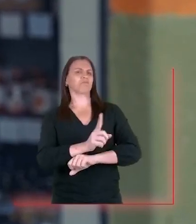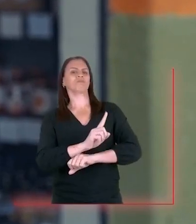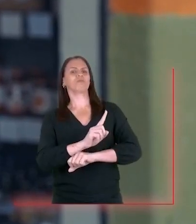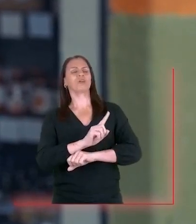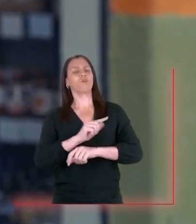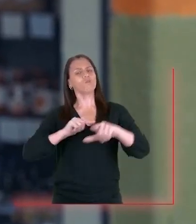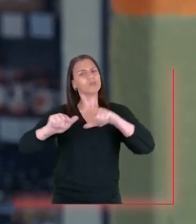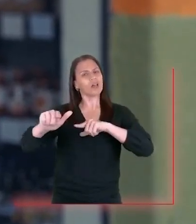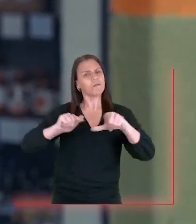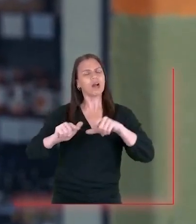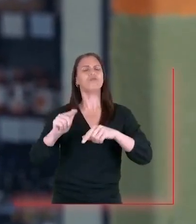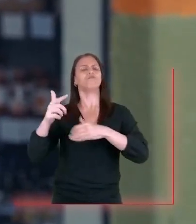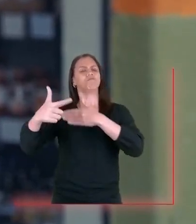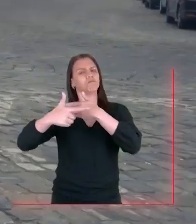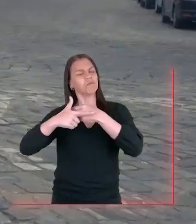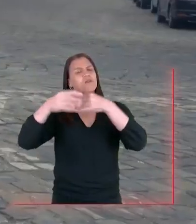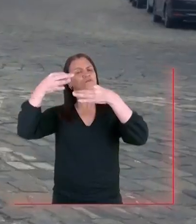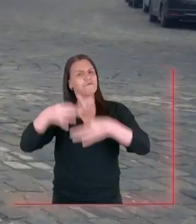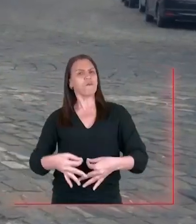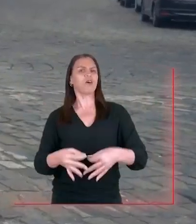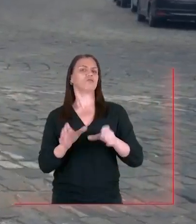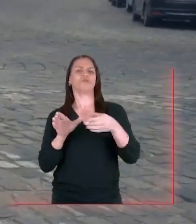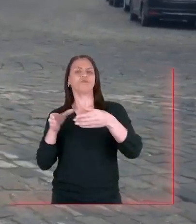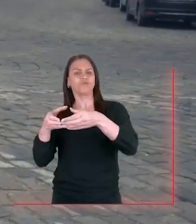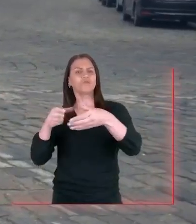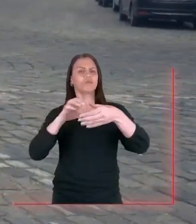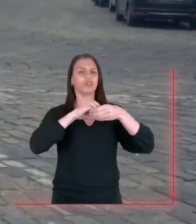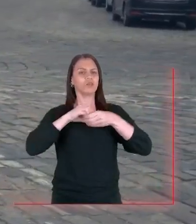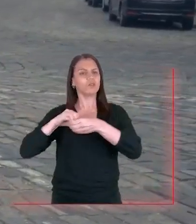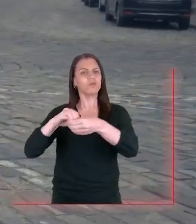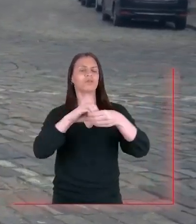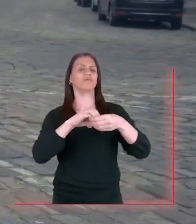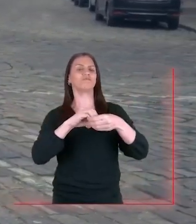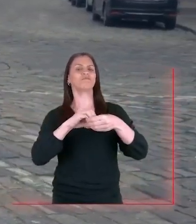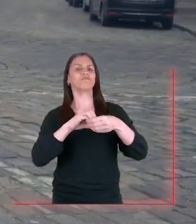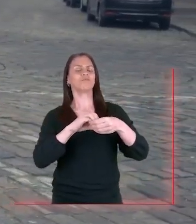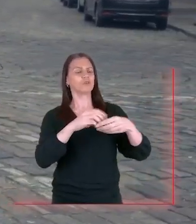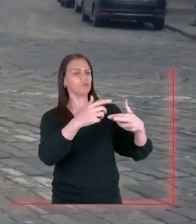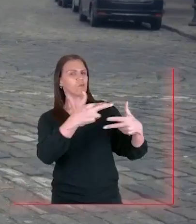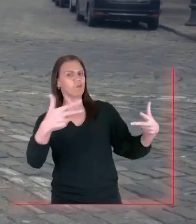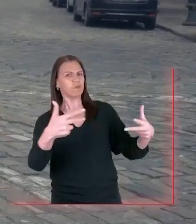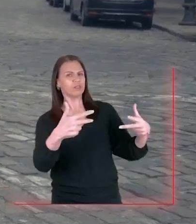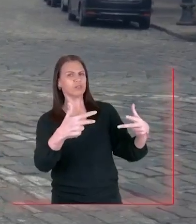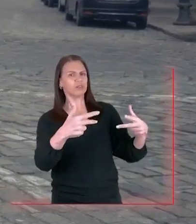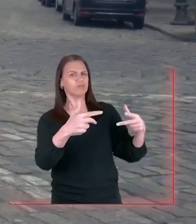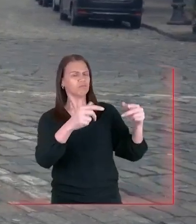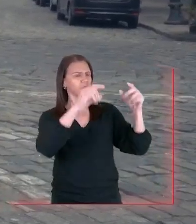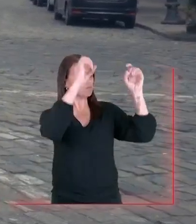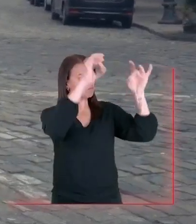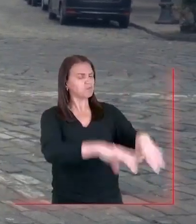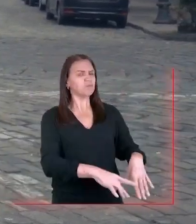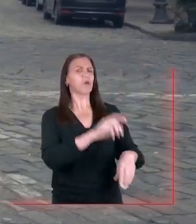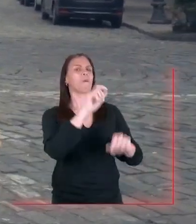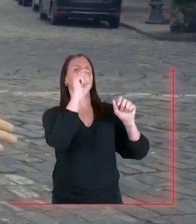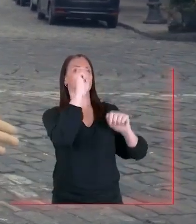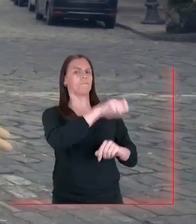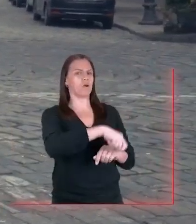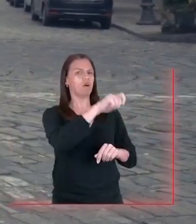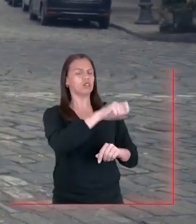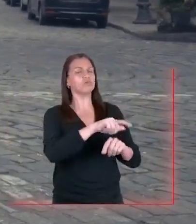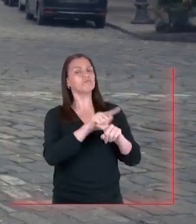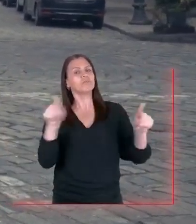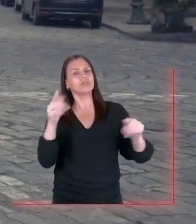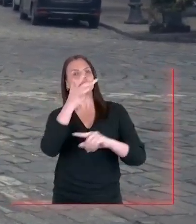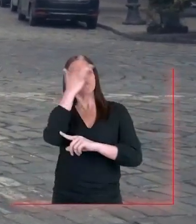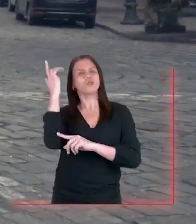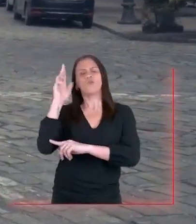da economia solidária e das cooperativas. Objetos podem ser descartados, mas pessoas nunca deveriam ser. A economia